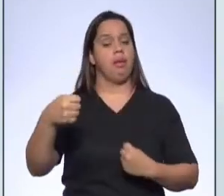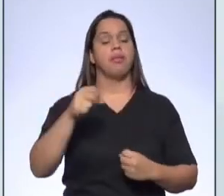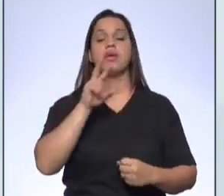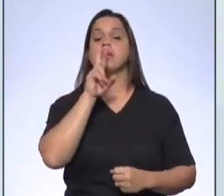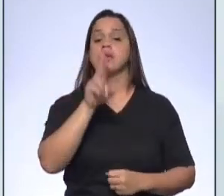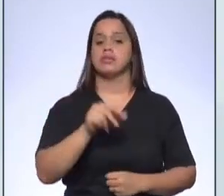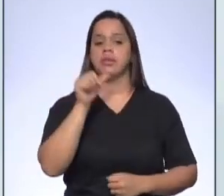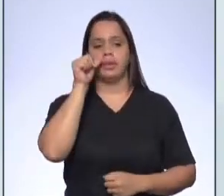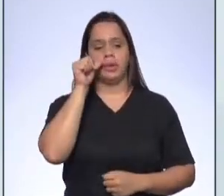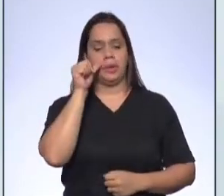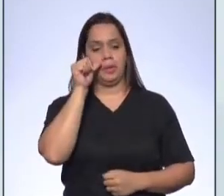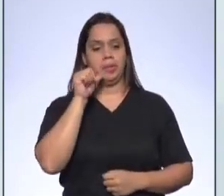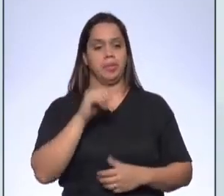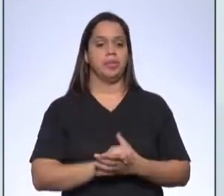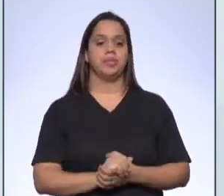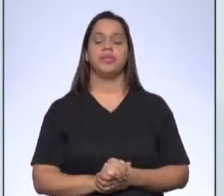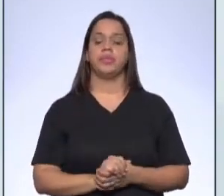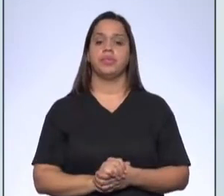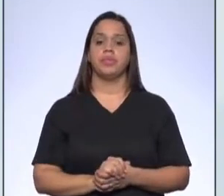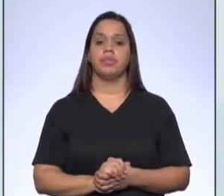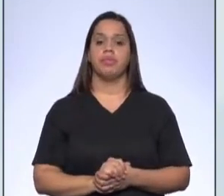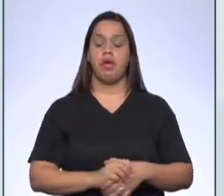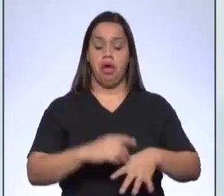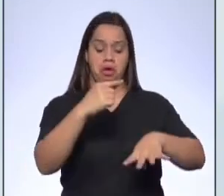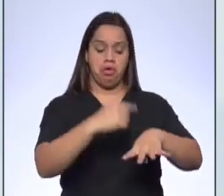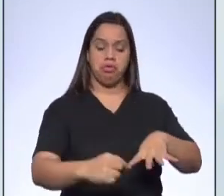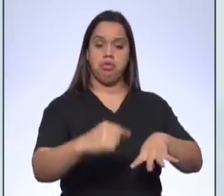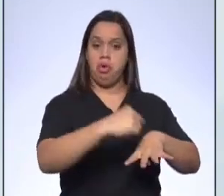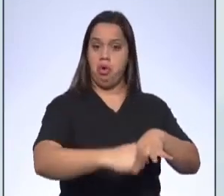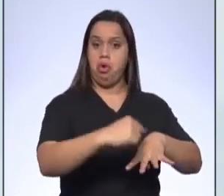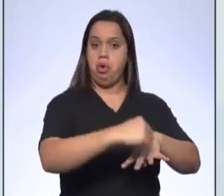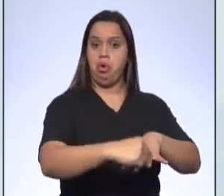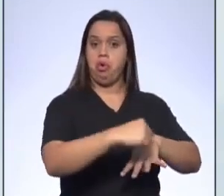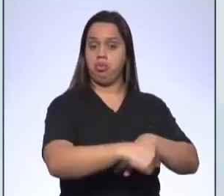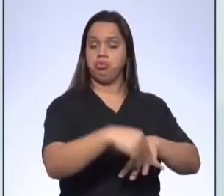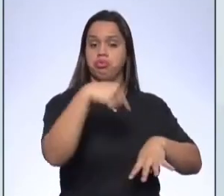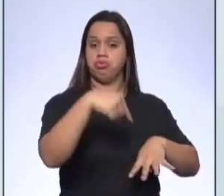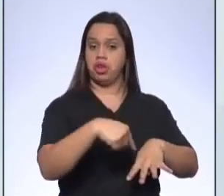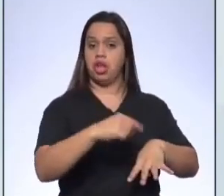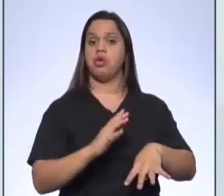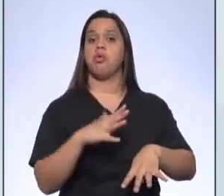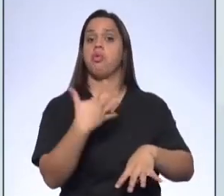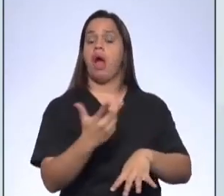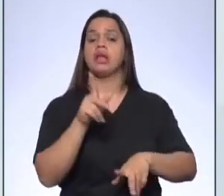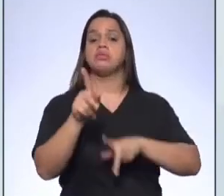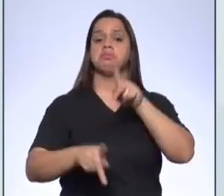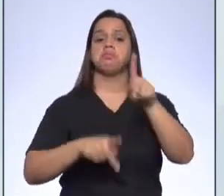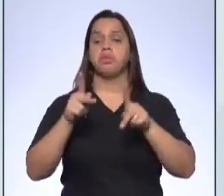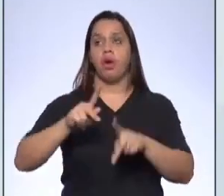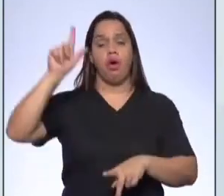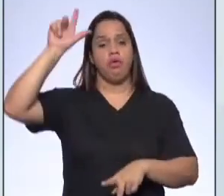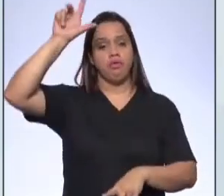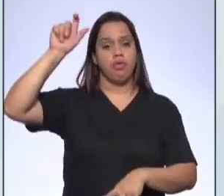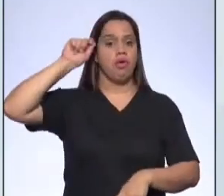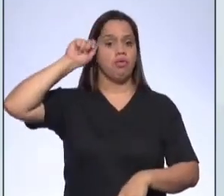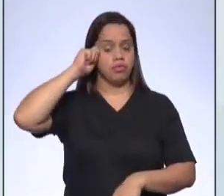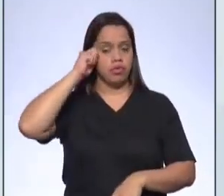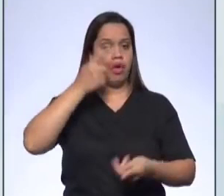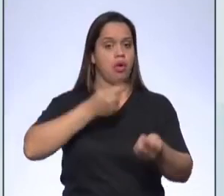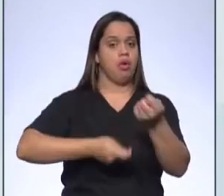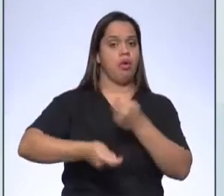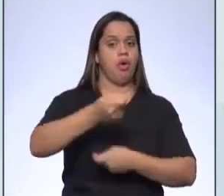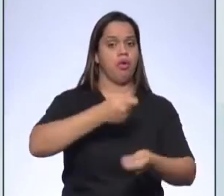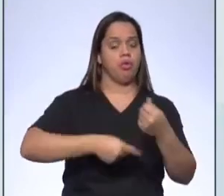questões. Em quais dos continentes os povos africanos